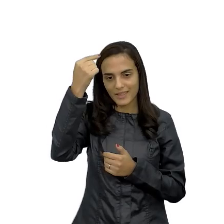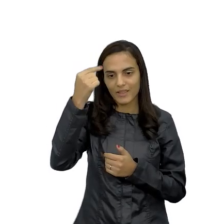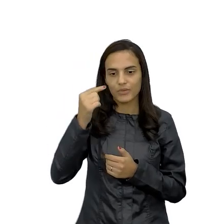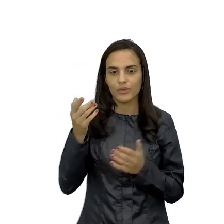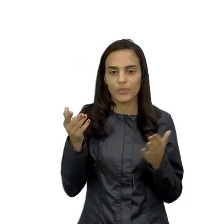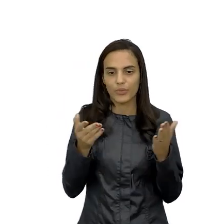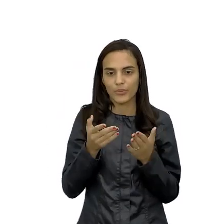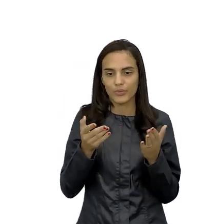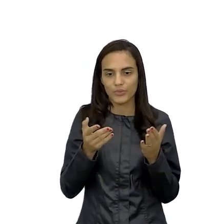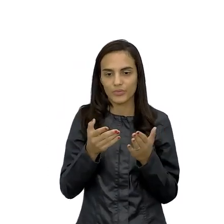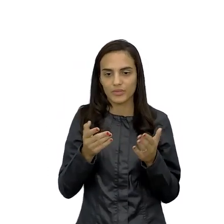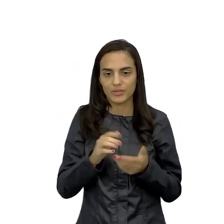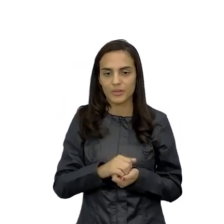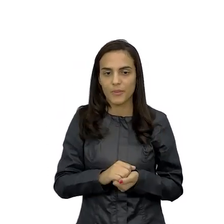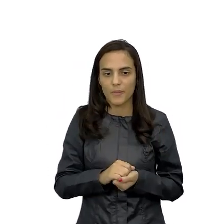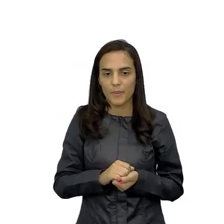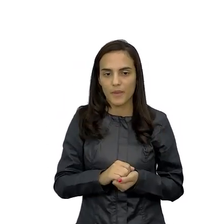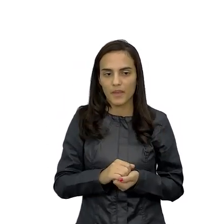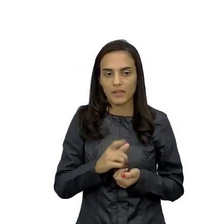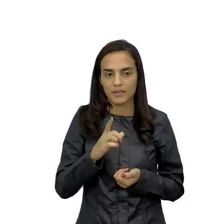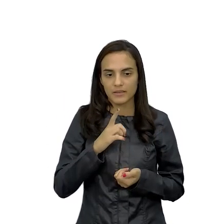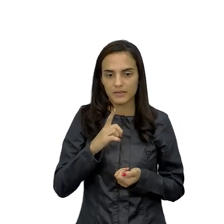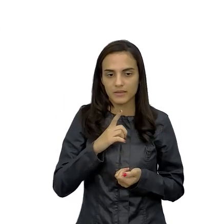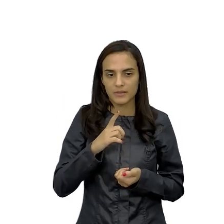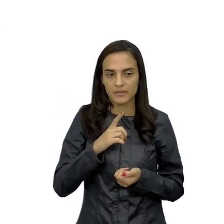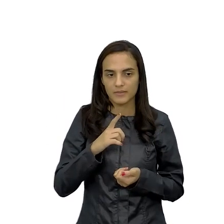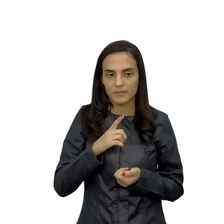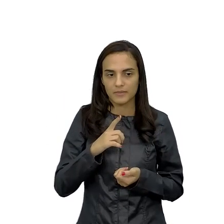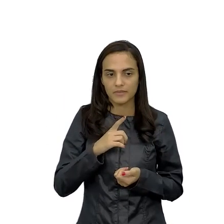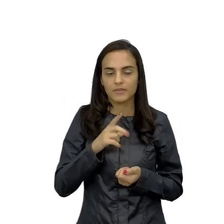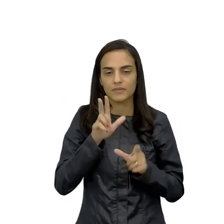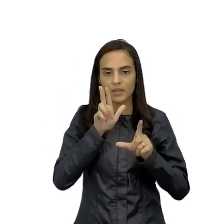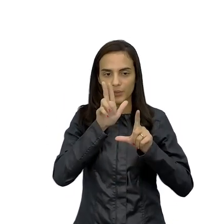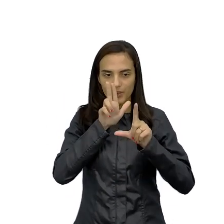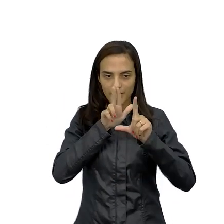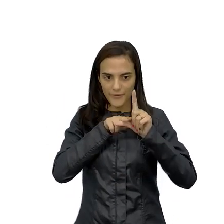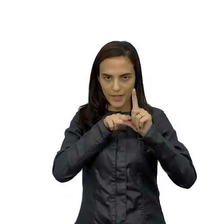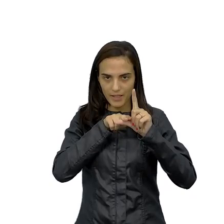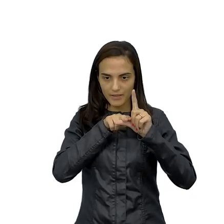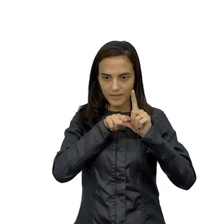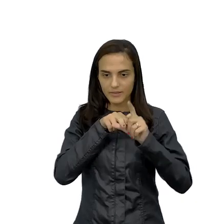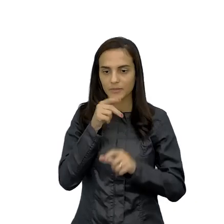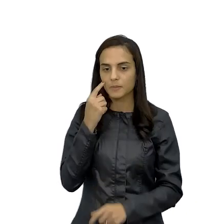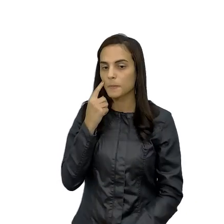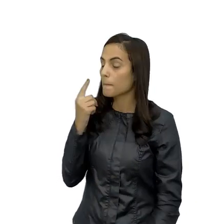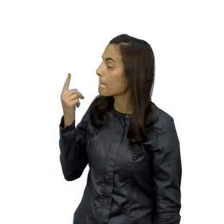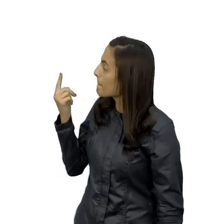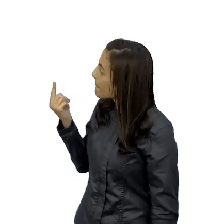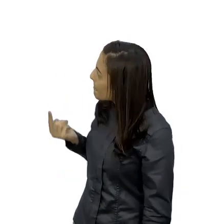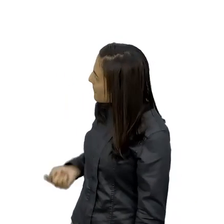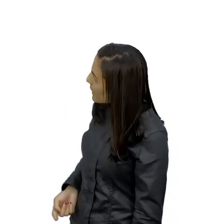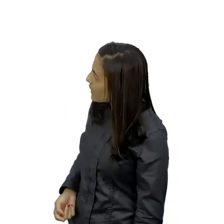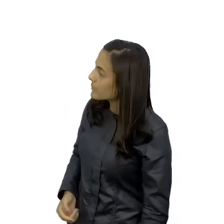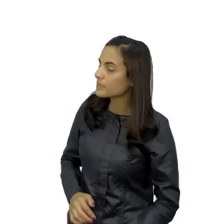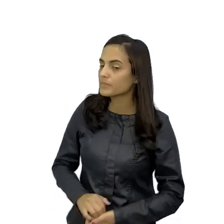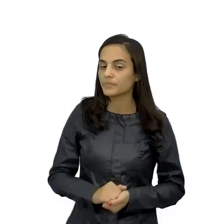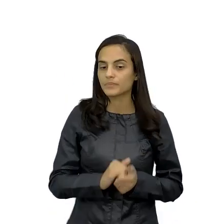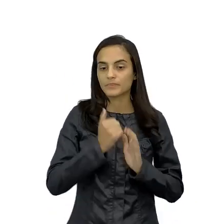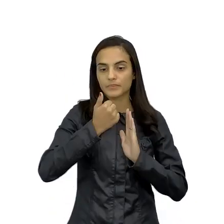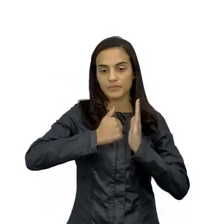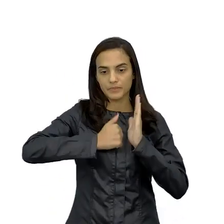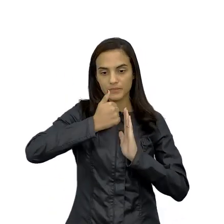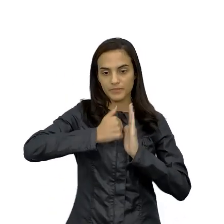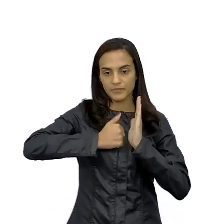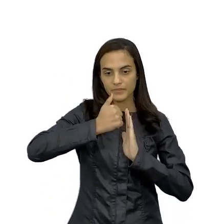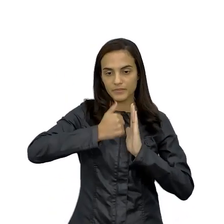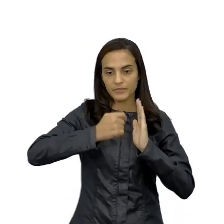hoje, né? Tem ali, aqui, algumas referências a respeito da avaliação, né? A